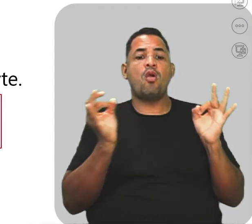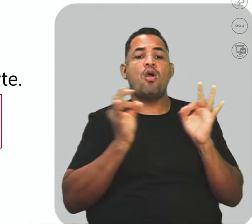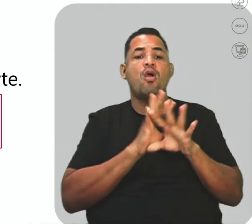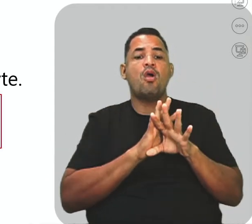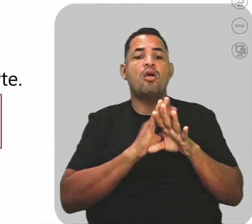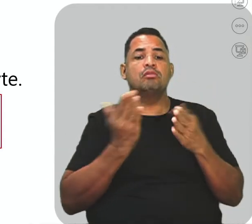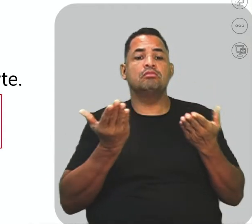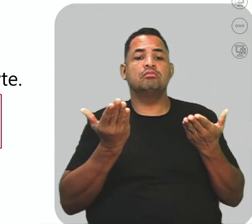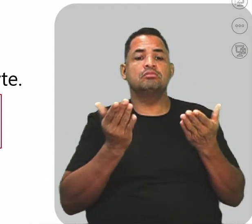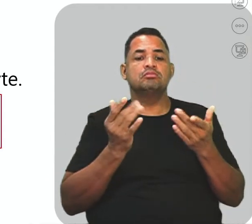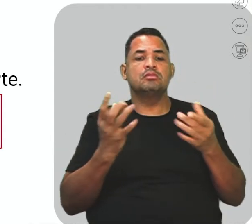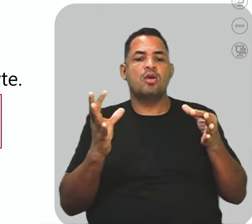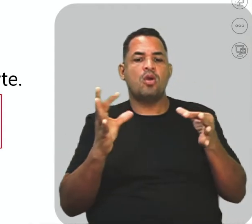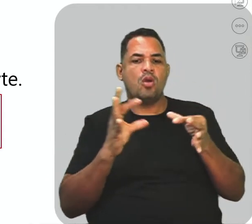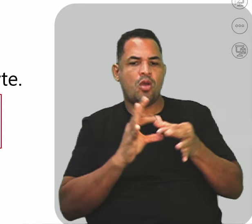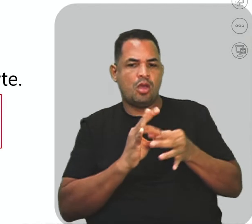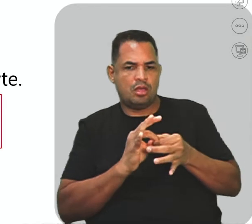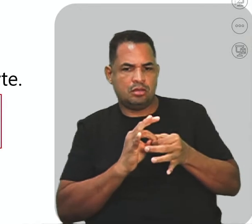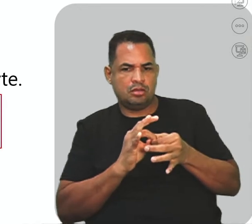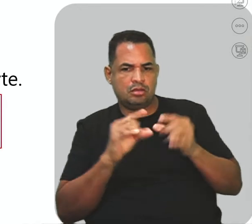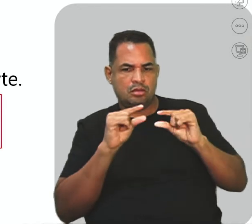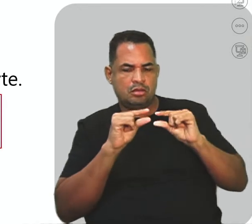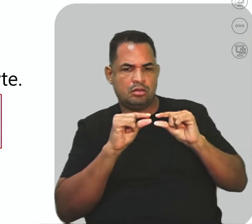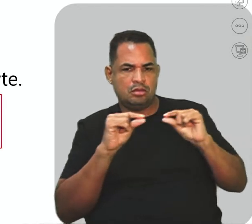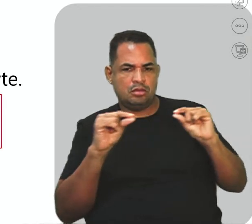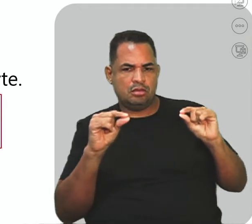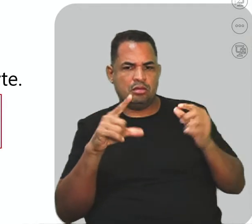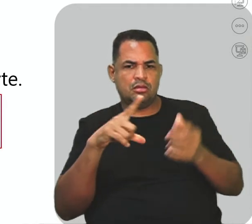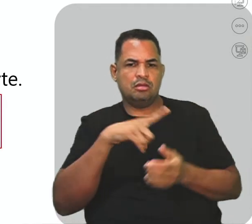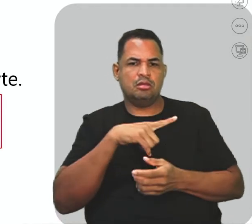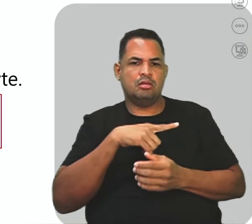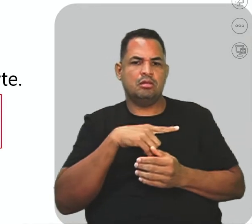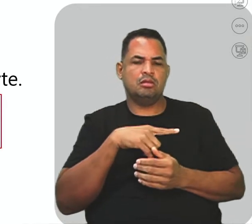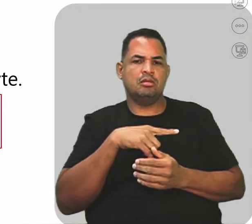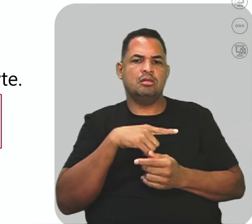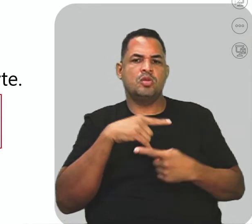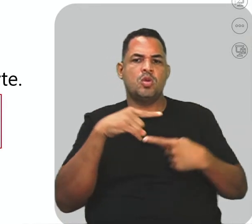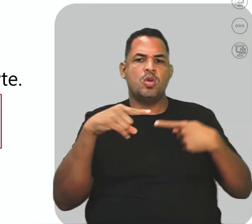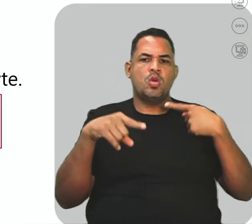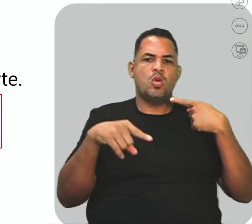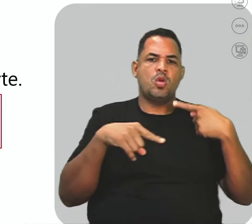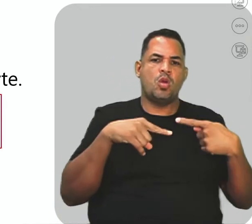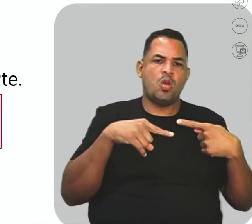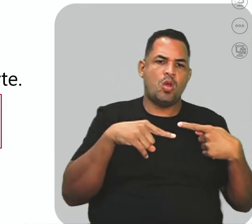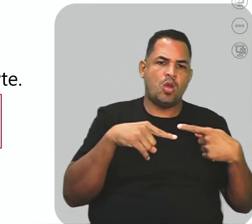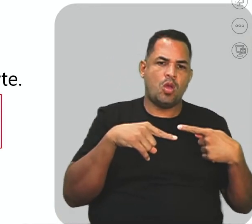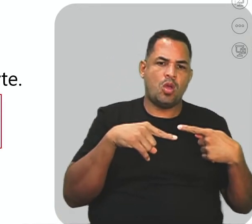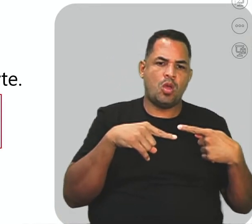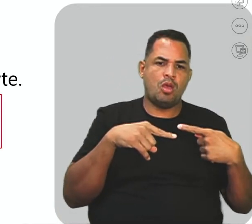que, além de ligar duas frases, ele desempenha a função de